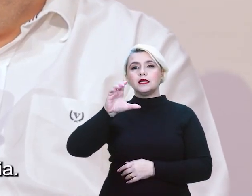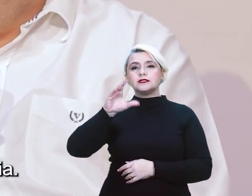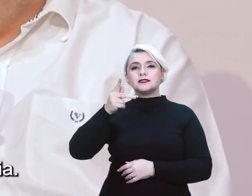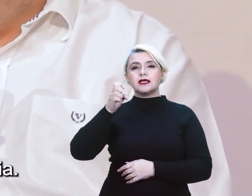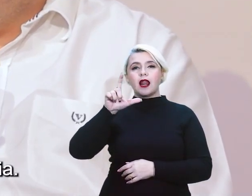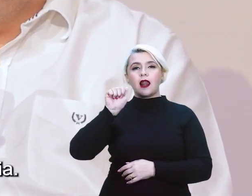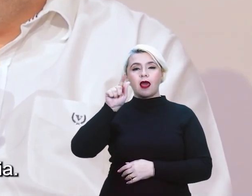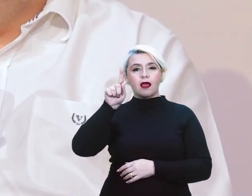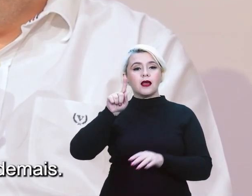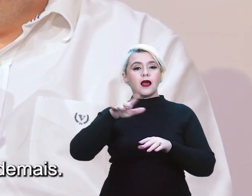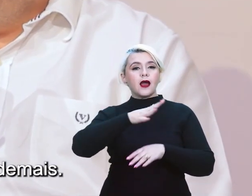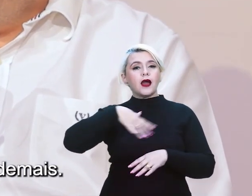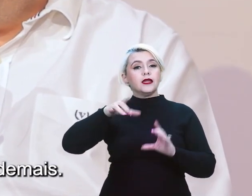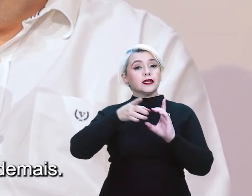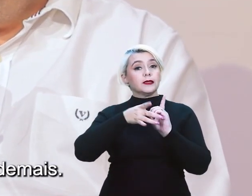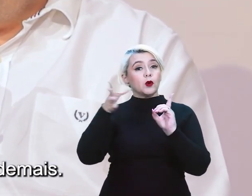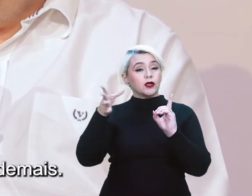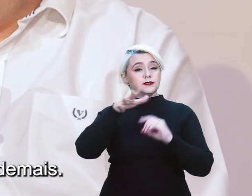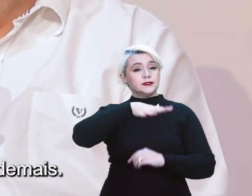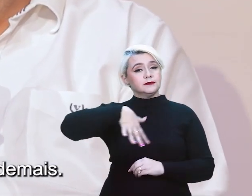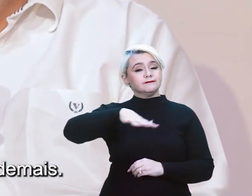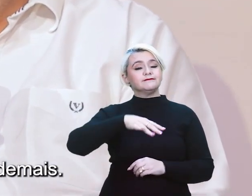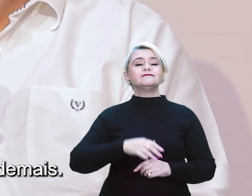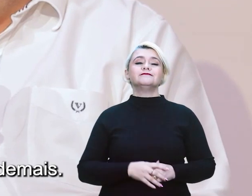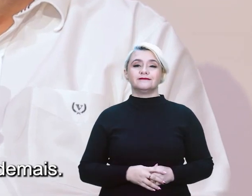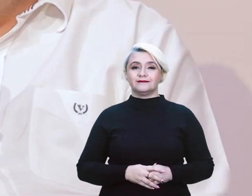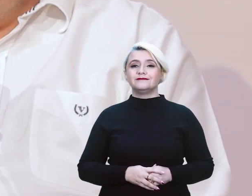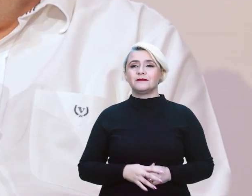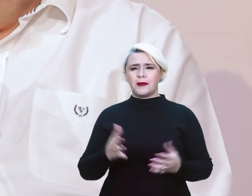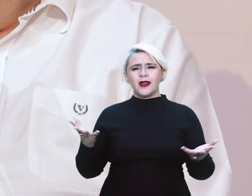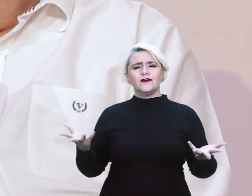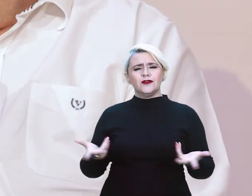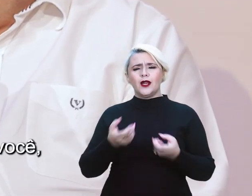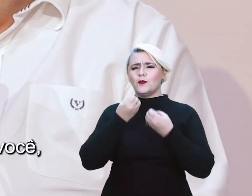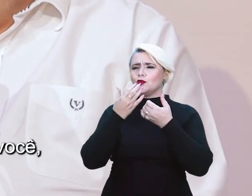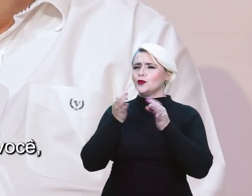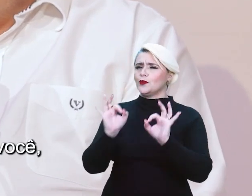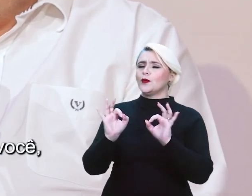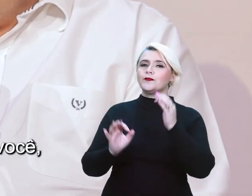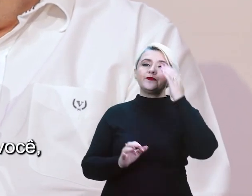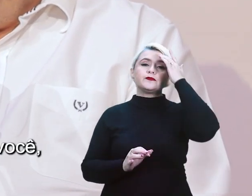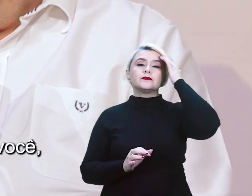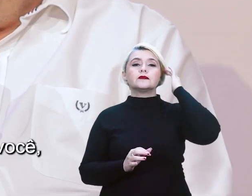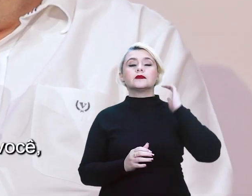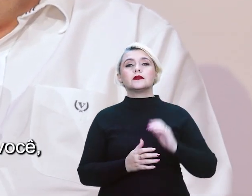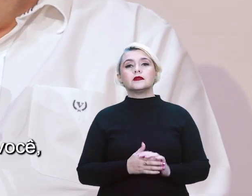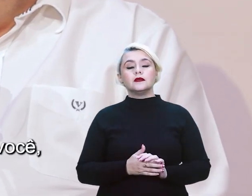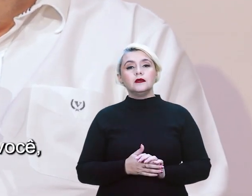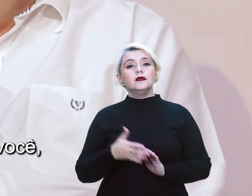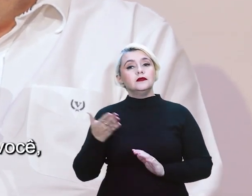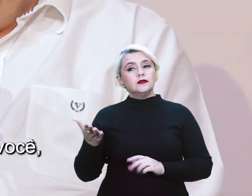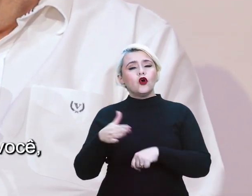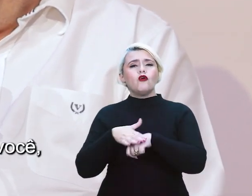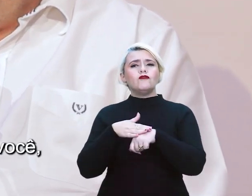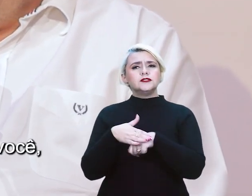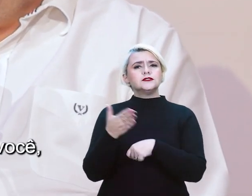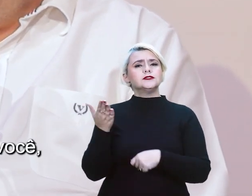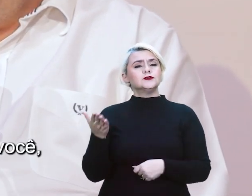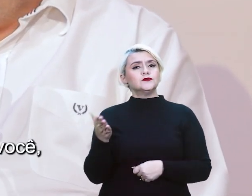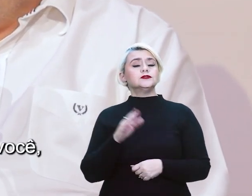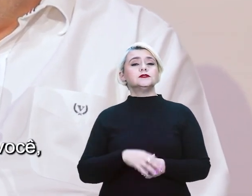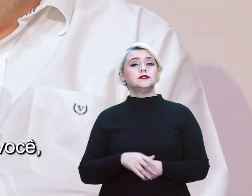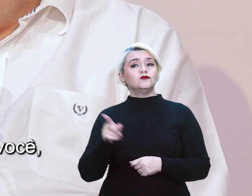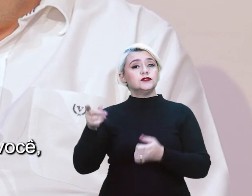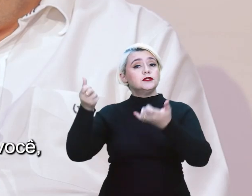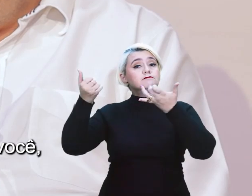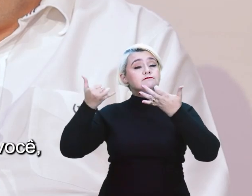sobre democracia. Exatamente. Que maravilha, bom demais. Mas, Dumas, conversando com você, você